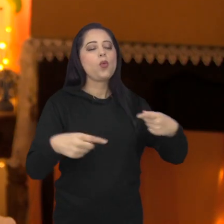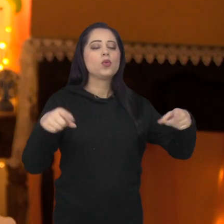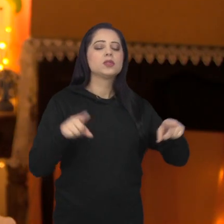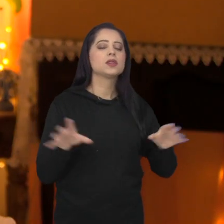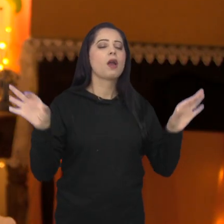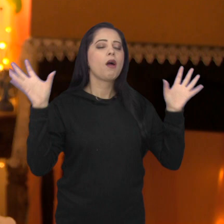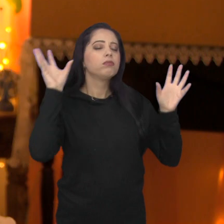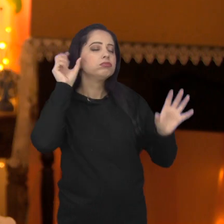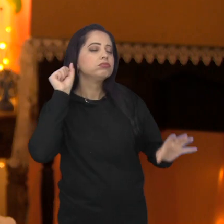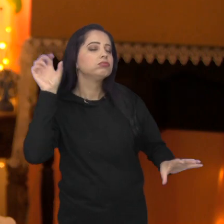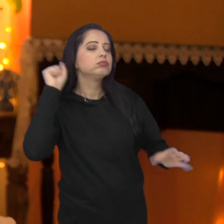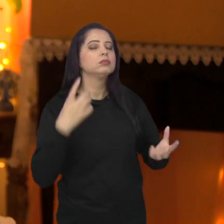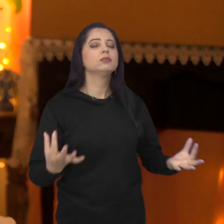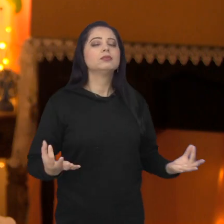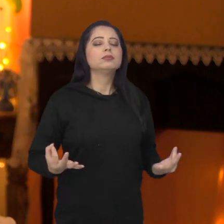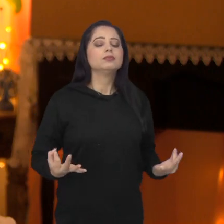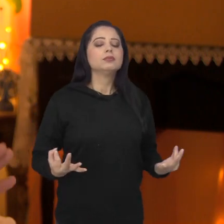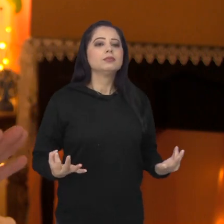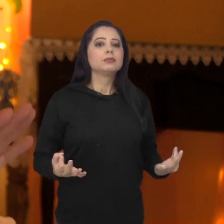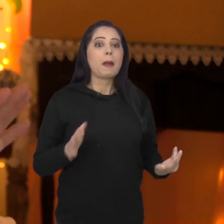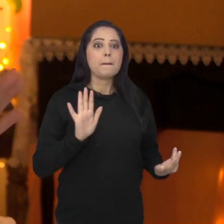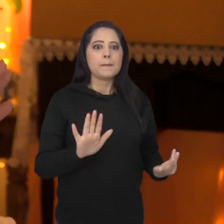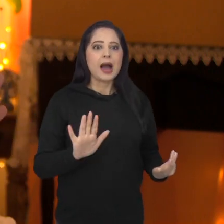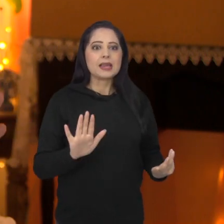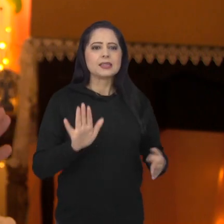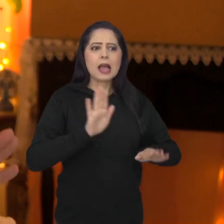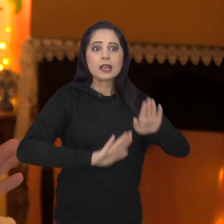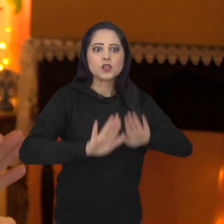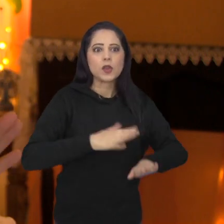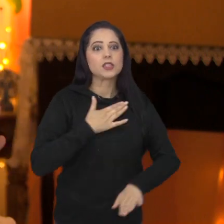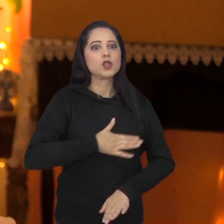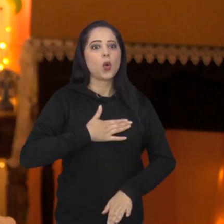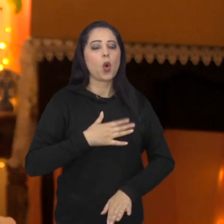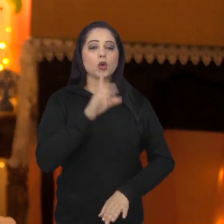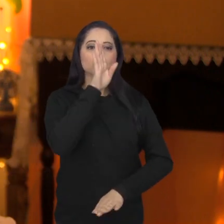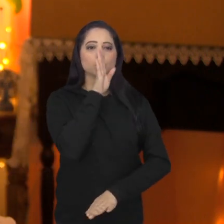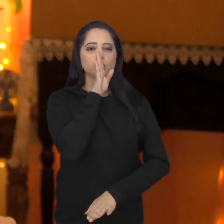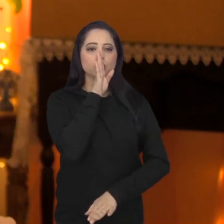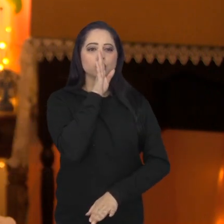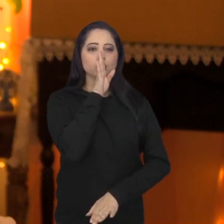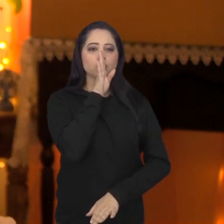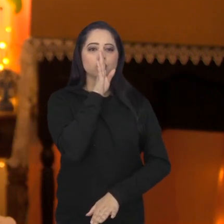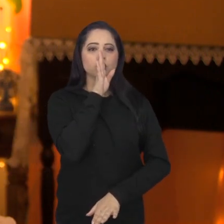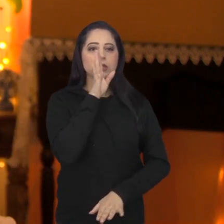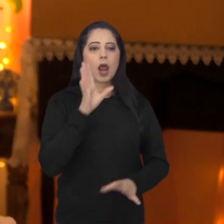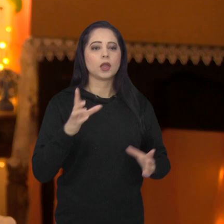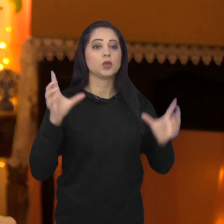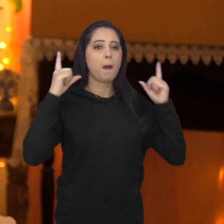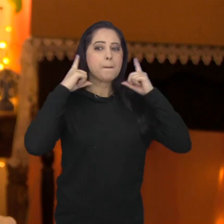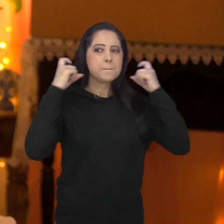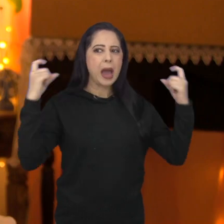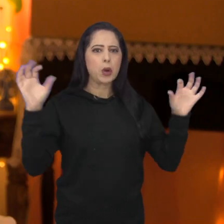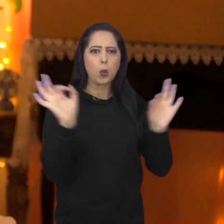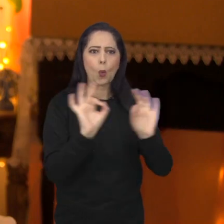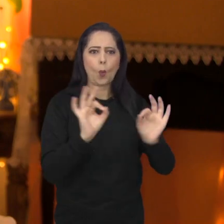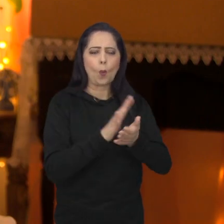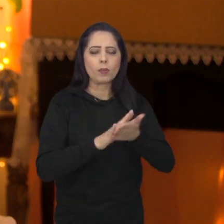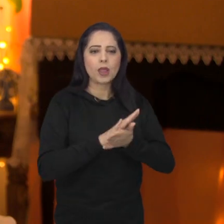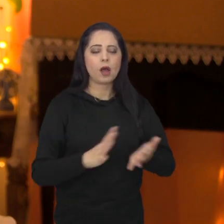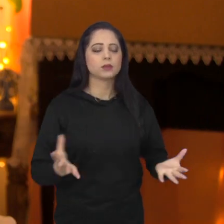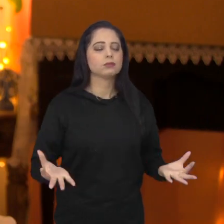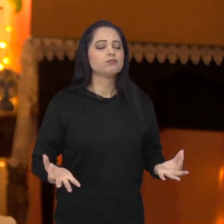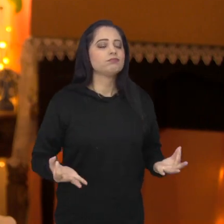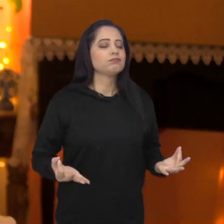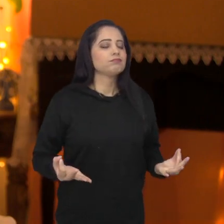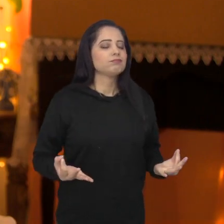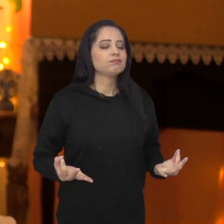silêncio, sabe? Silêncio mesmo, eu deixo tudo em silêncio e fico. Eu gosto dessa coisa porque eu acho que até por